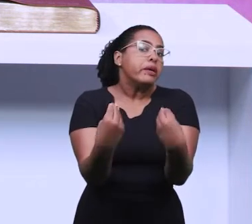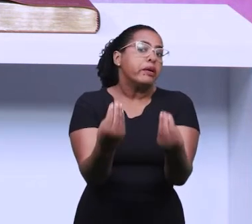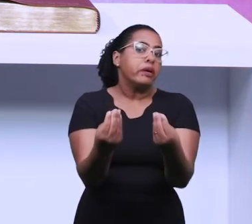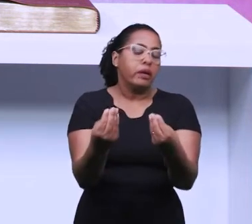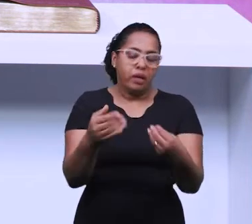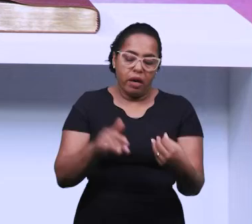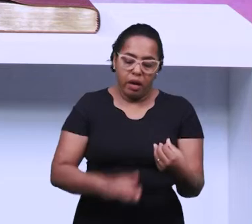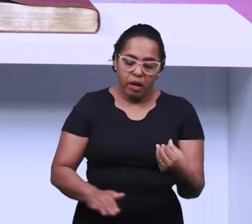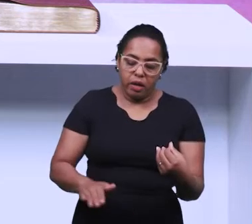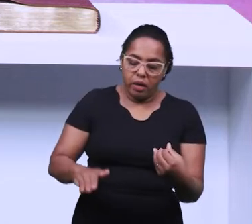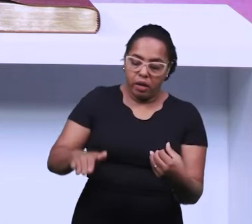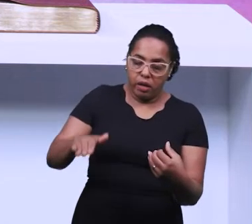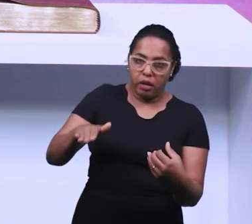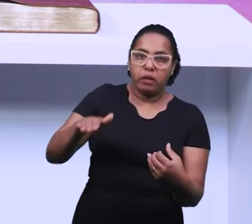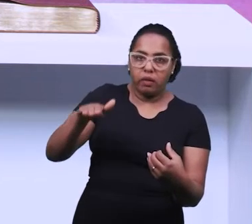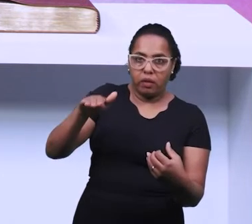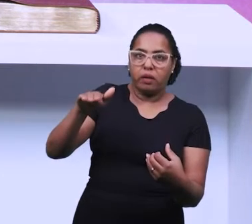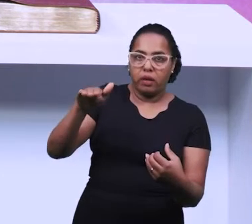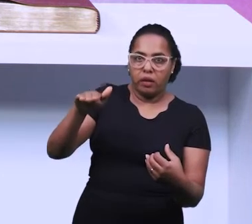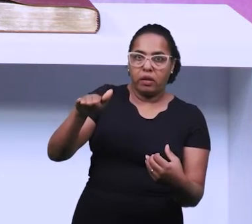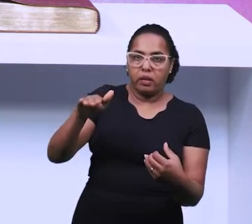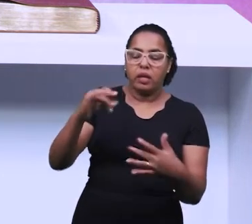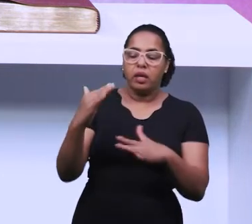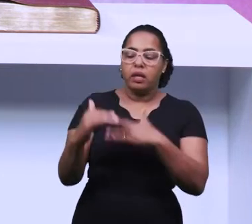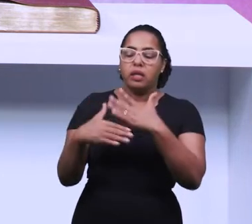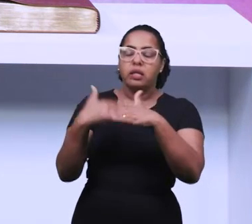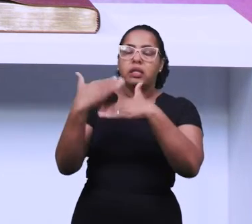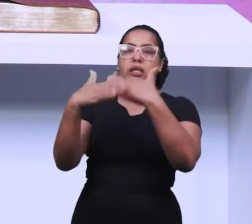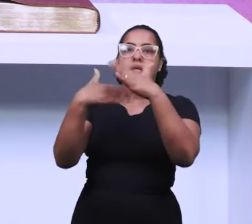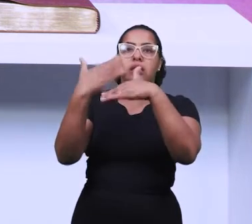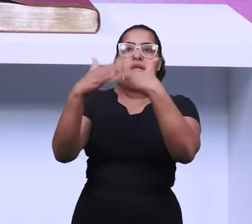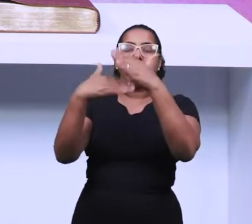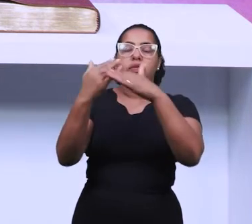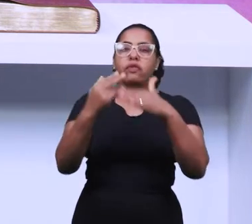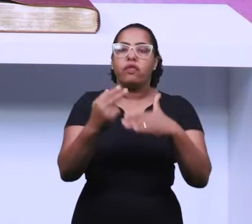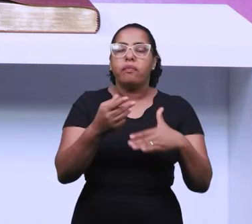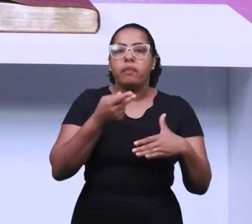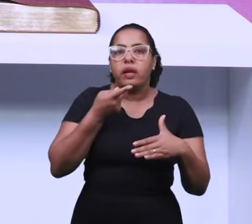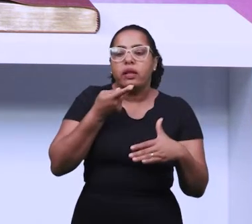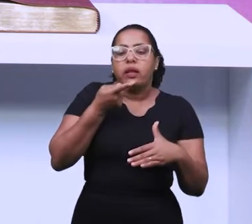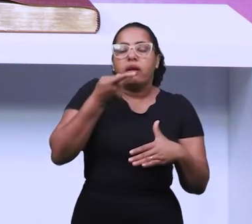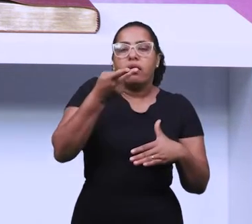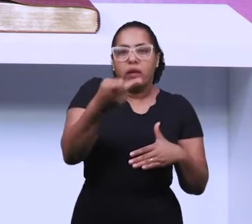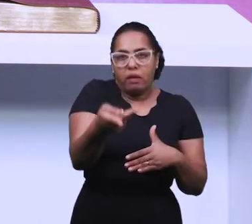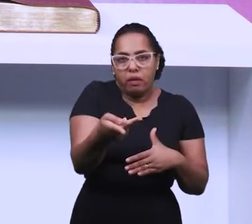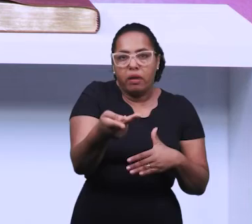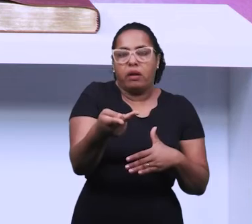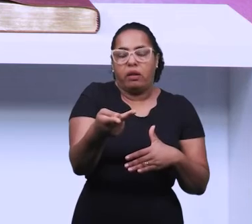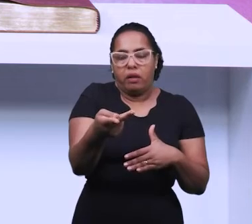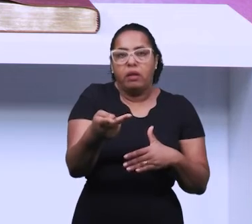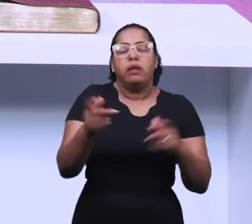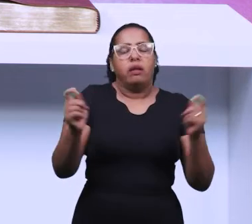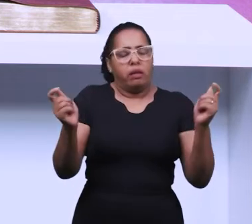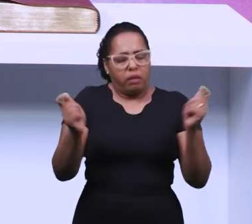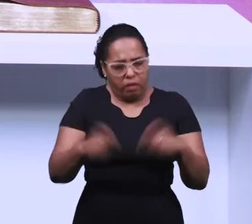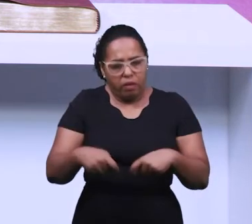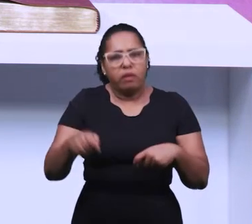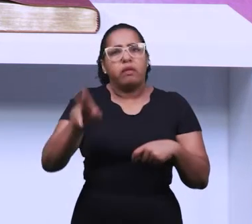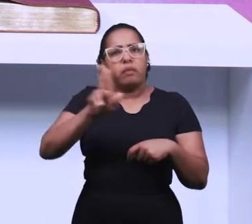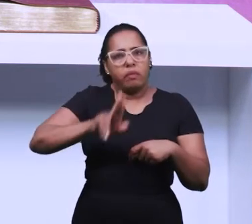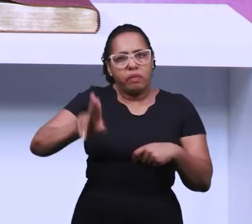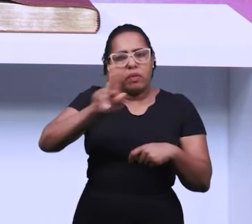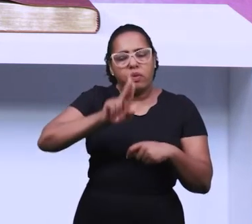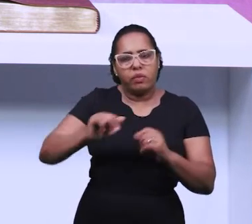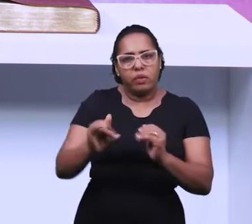essa criança tenha cada vez mais desenvolvida a sua fala. E nós